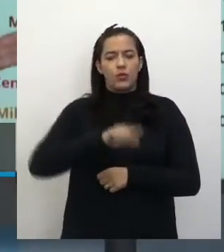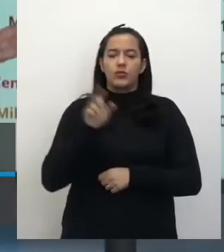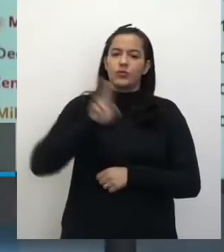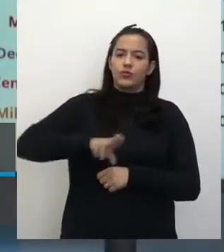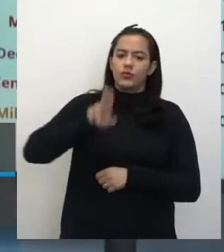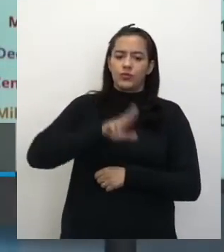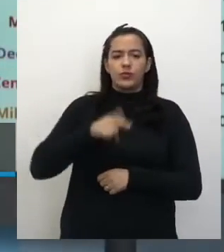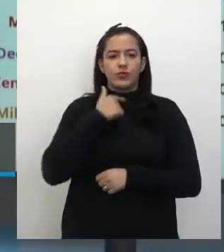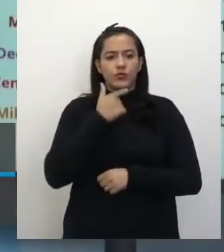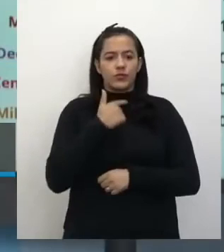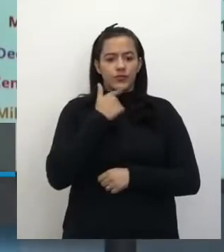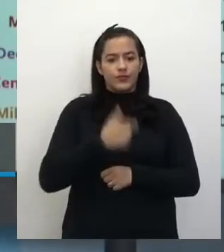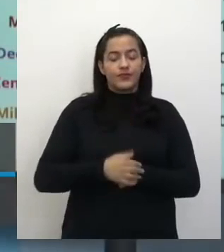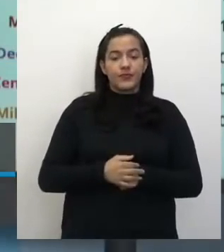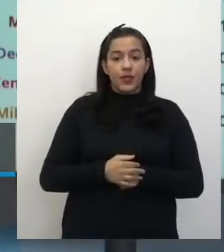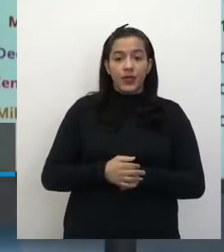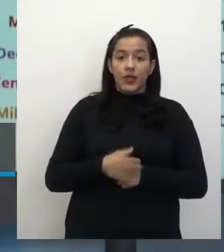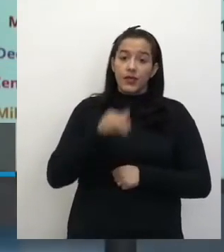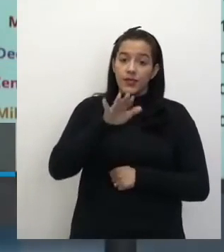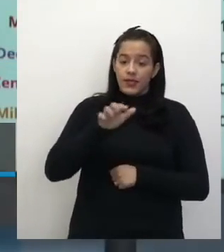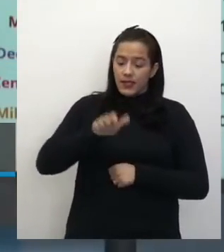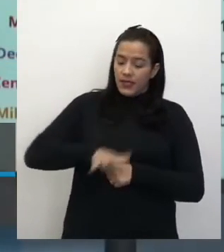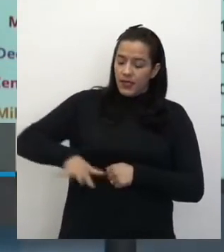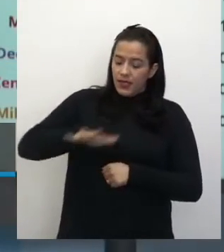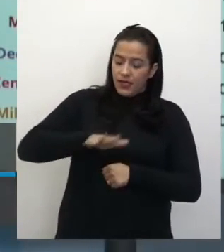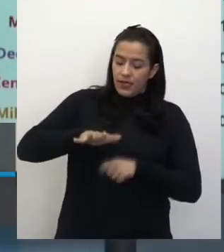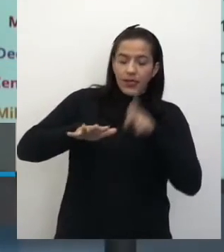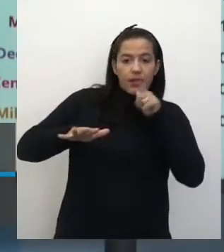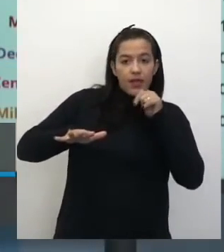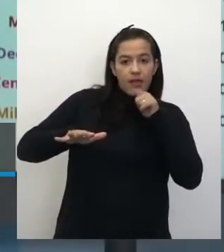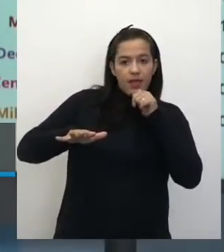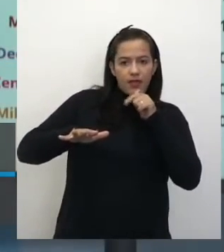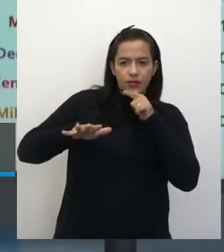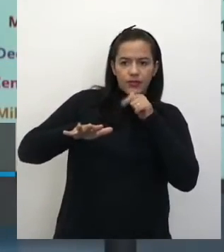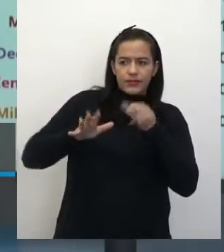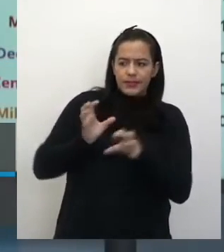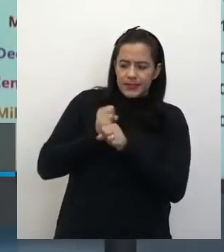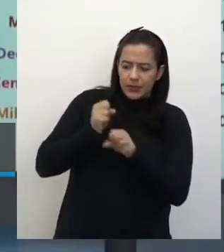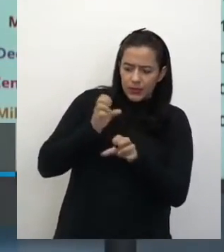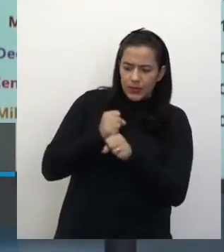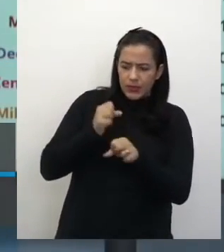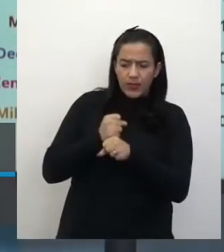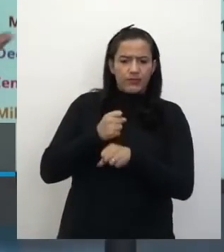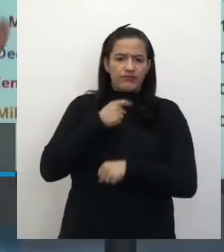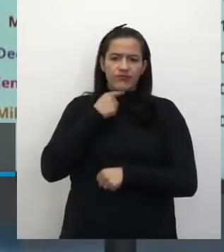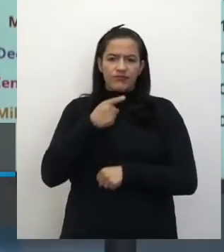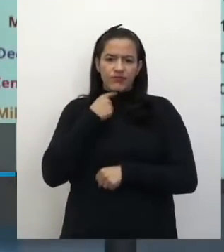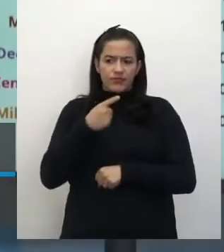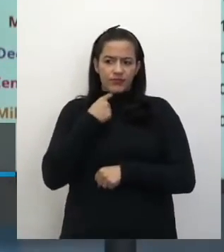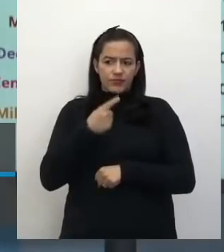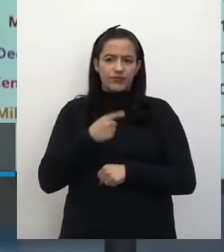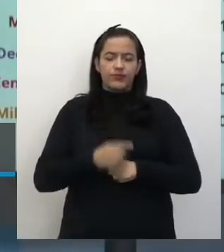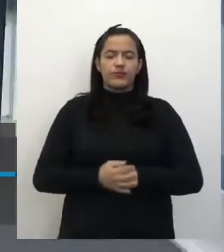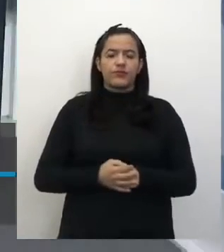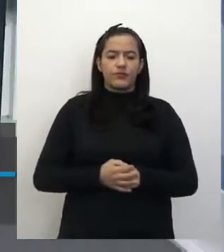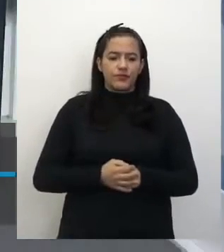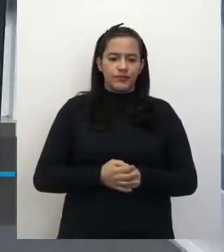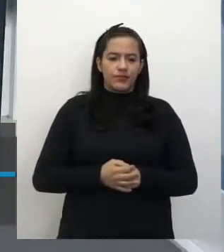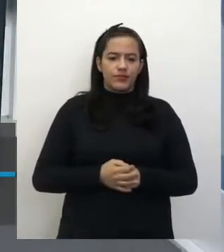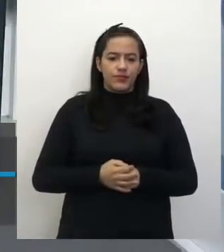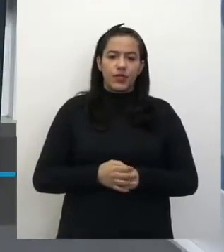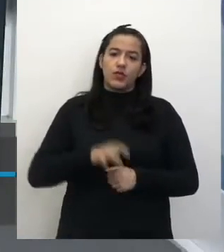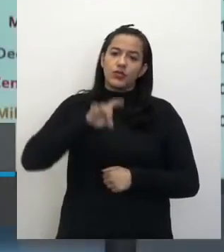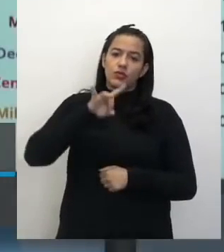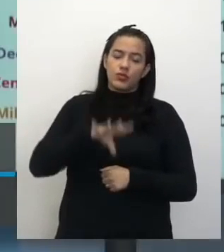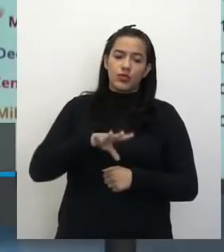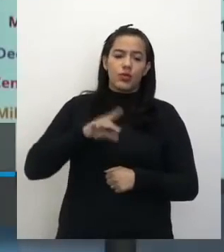Por exemplo, eu não posso calcular a área da água, por exemplo. Eu posso até calcular o volume dela, mas a área eu não posso. né? Isso mesmo. A não ser que eu